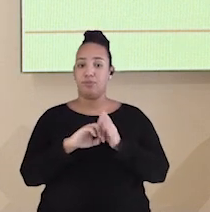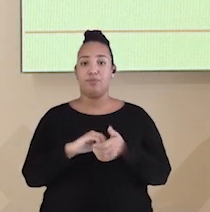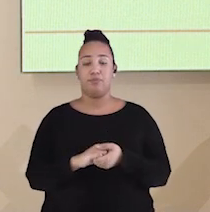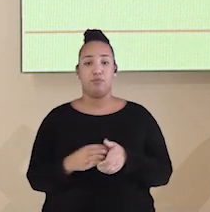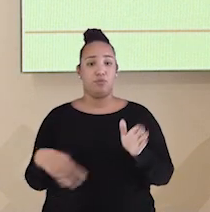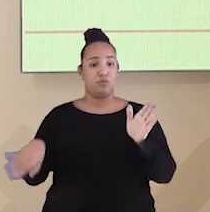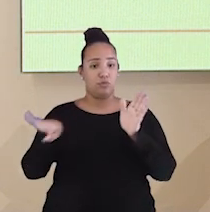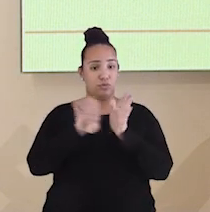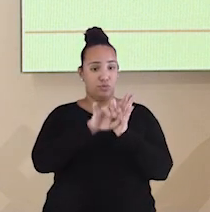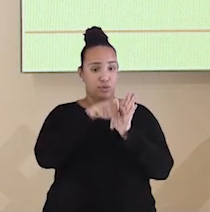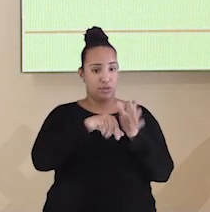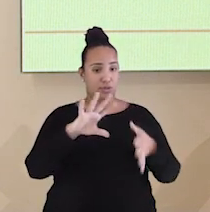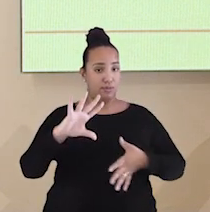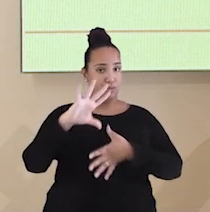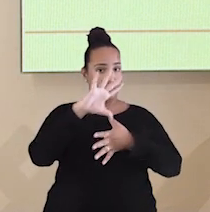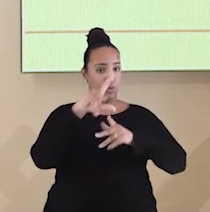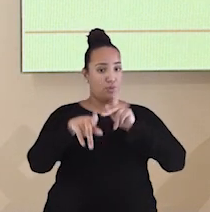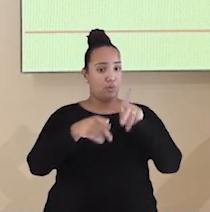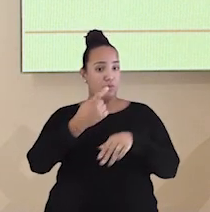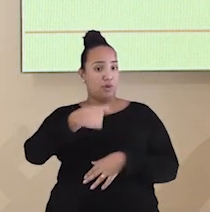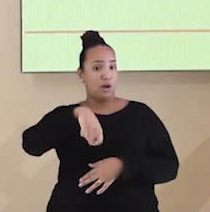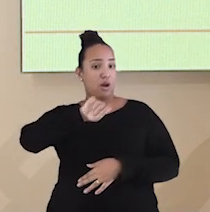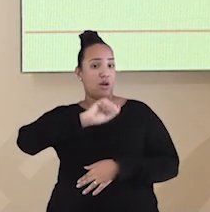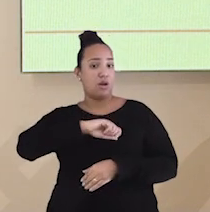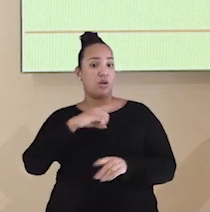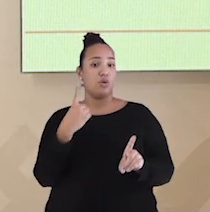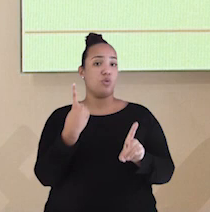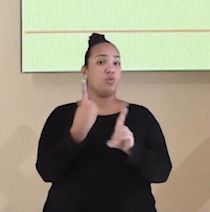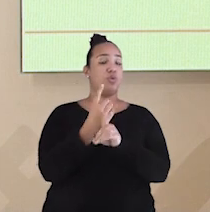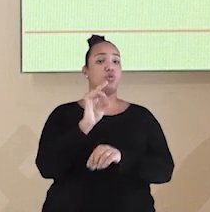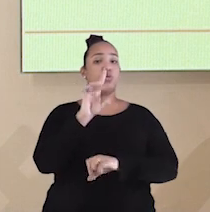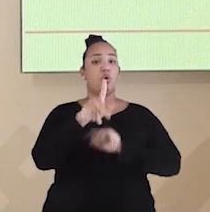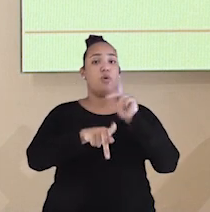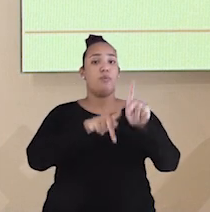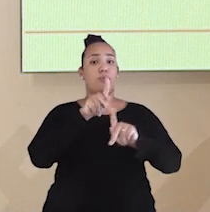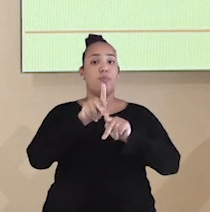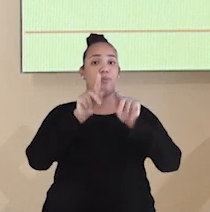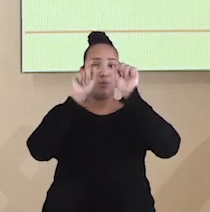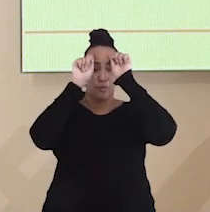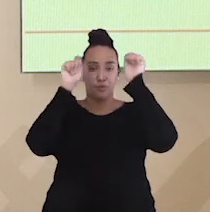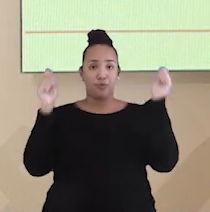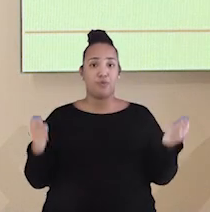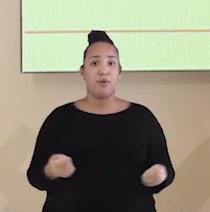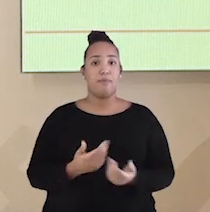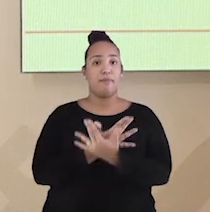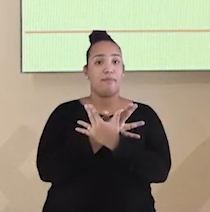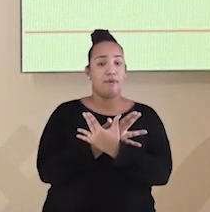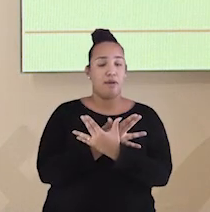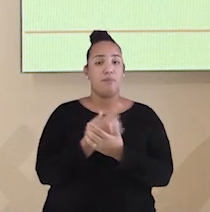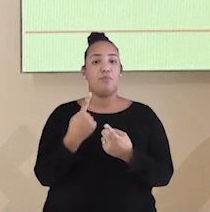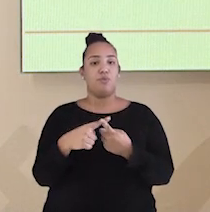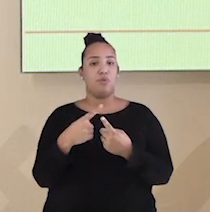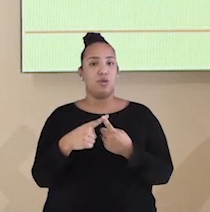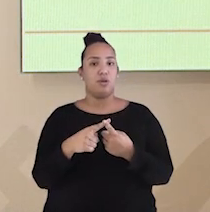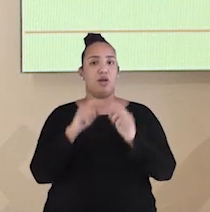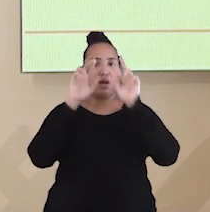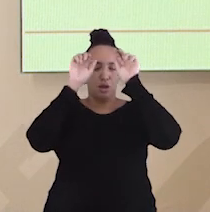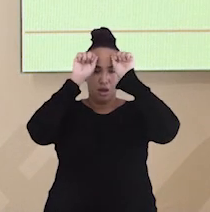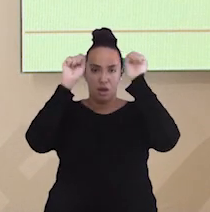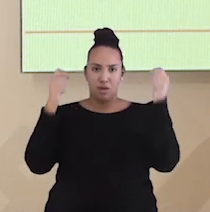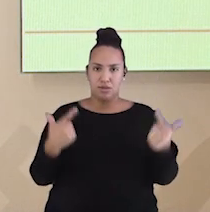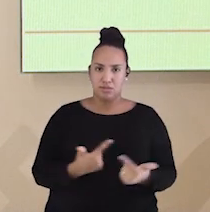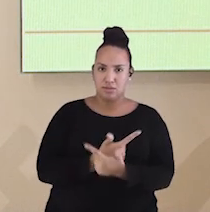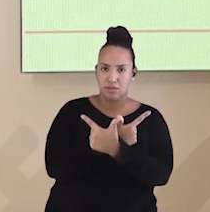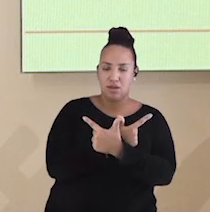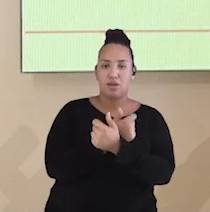Questão 3. Ao chegarem na América, os espanhóis encontraram apenas a civilização maia, pois os